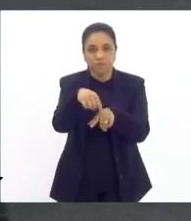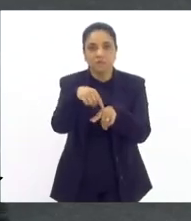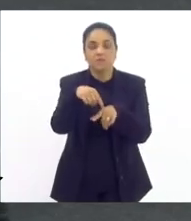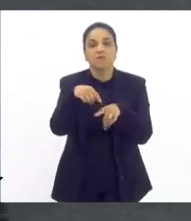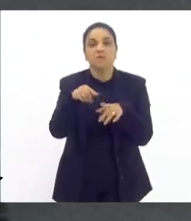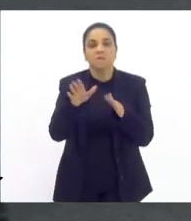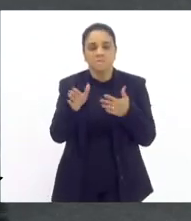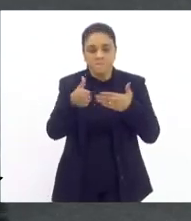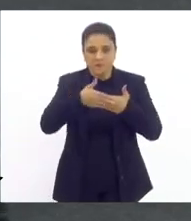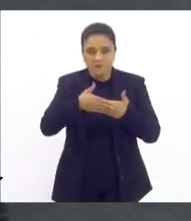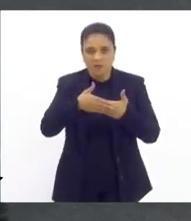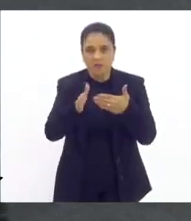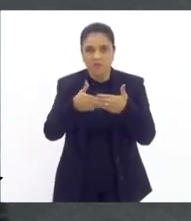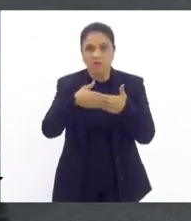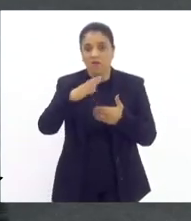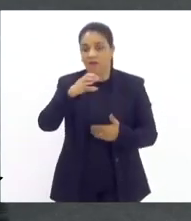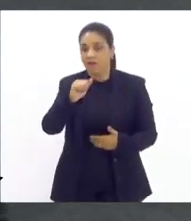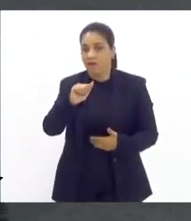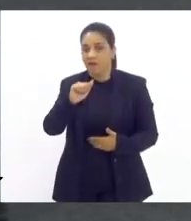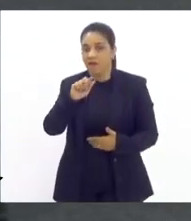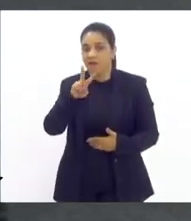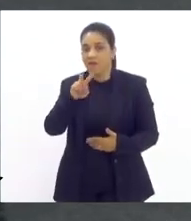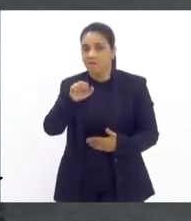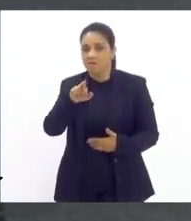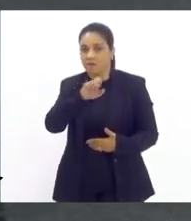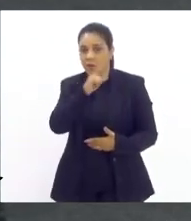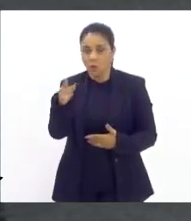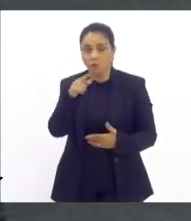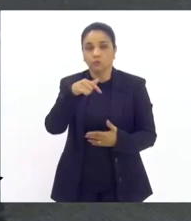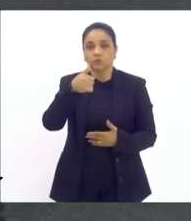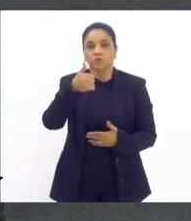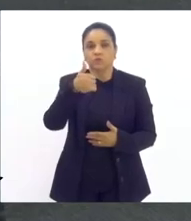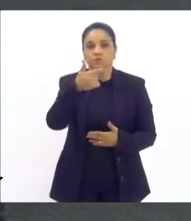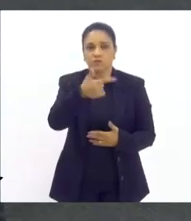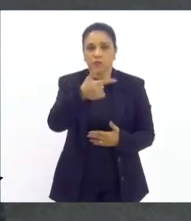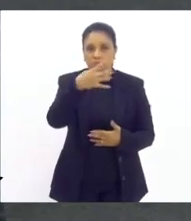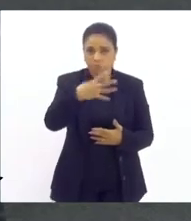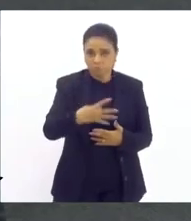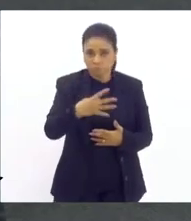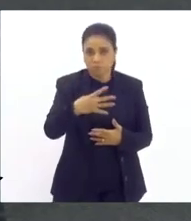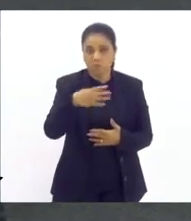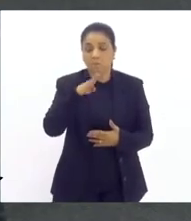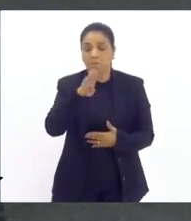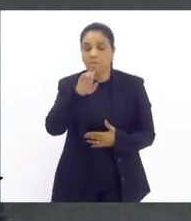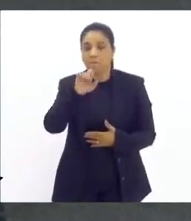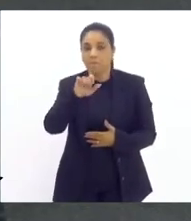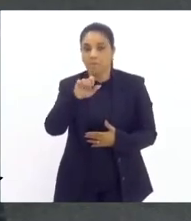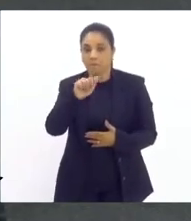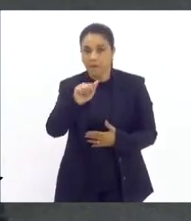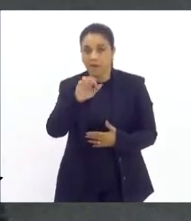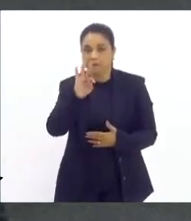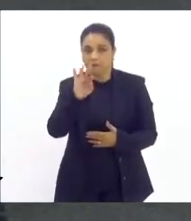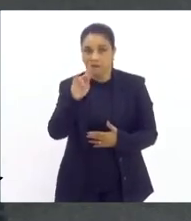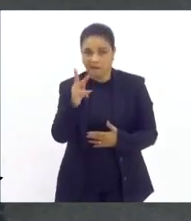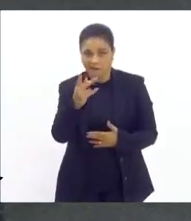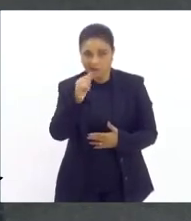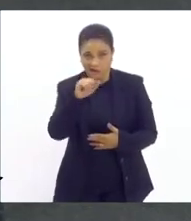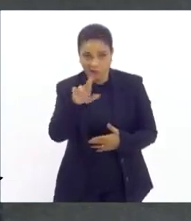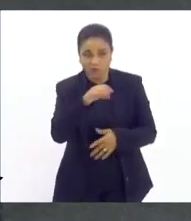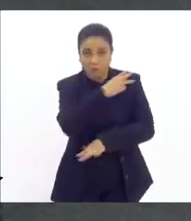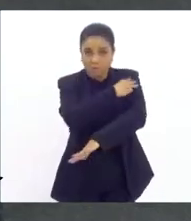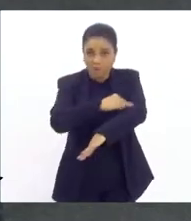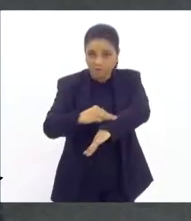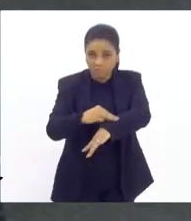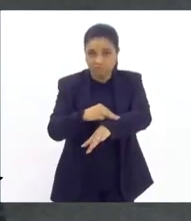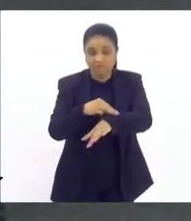Caveirão pro trigésimo quarto Batalhão de Magé ali naquela área Nós já estamos sendo a